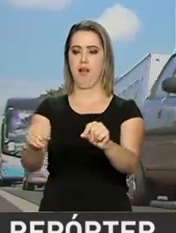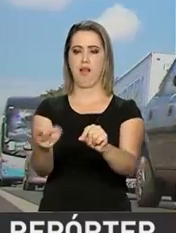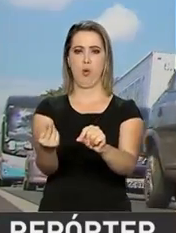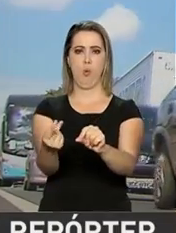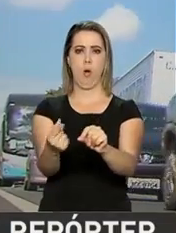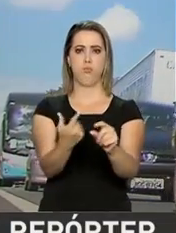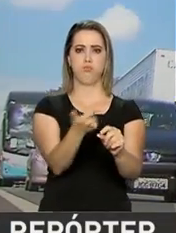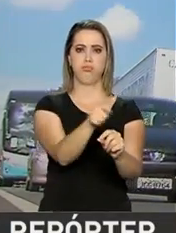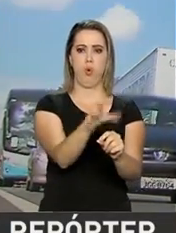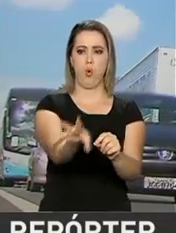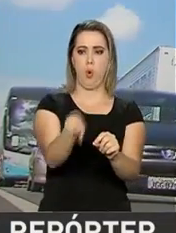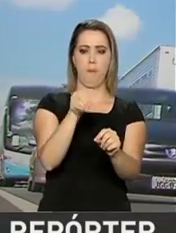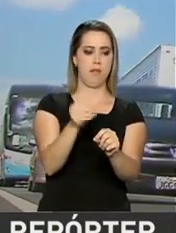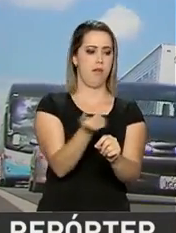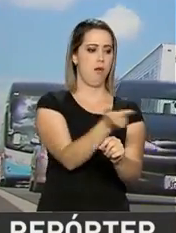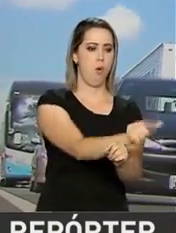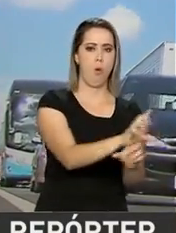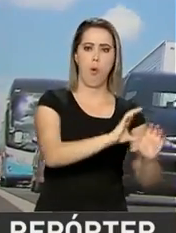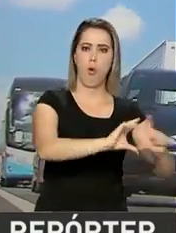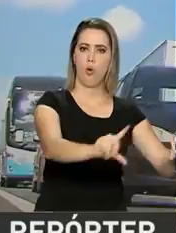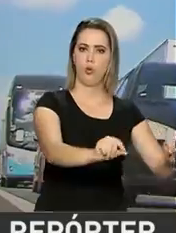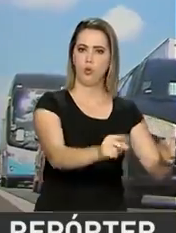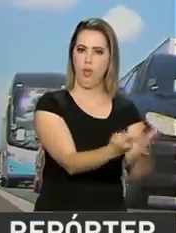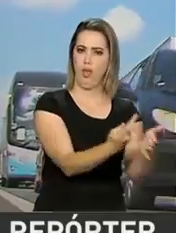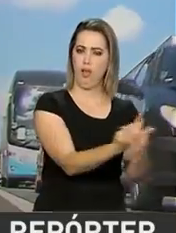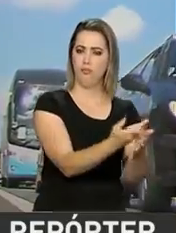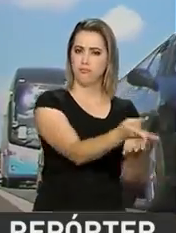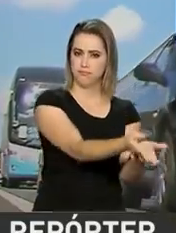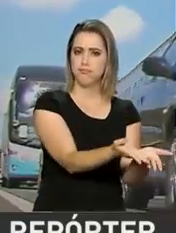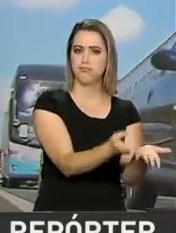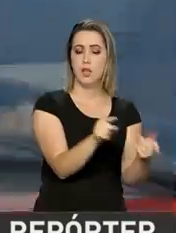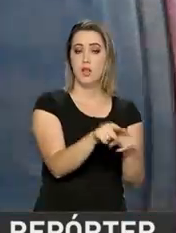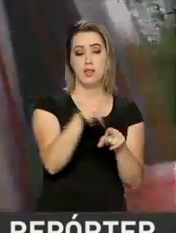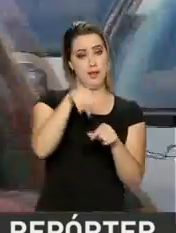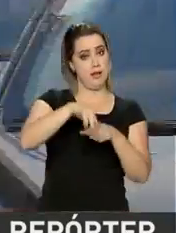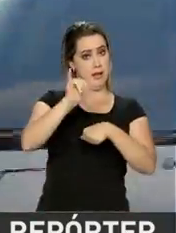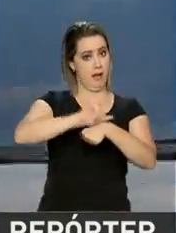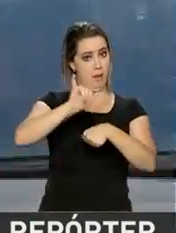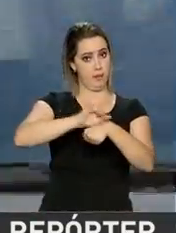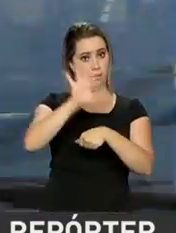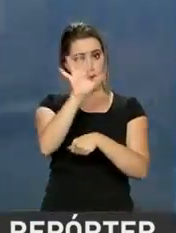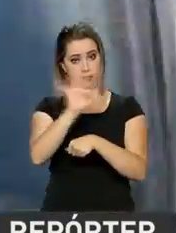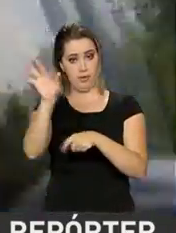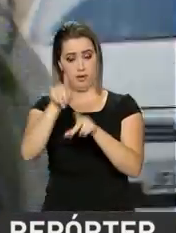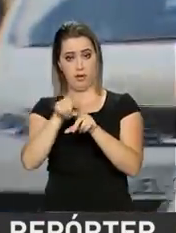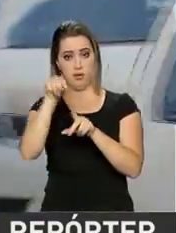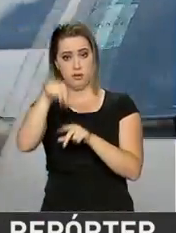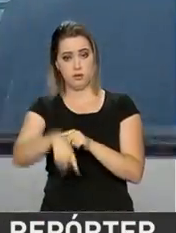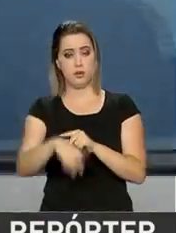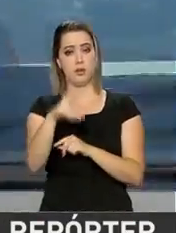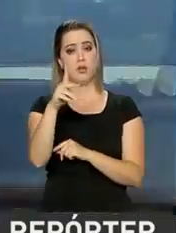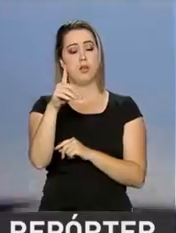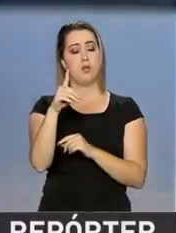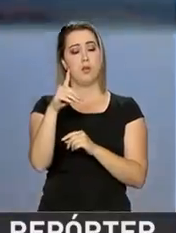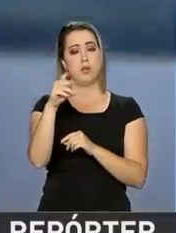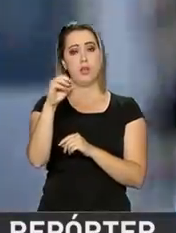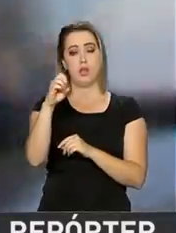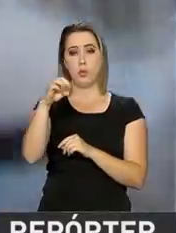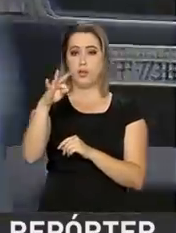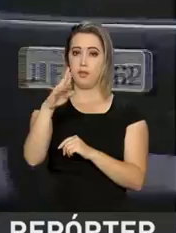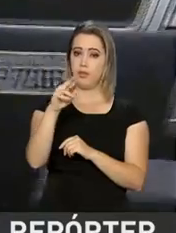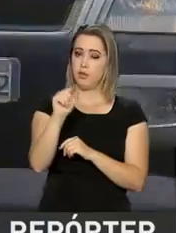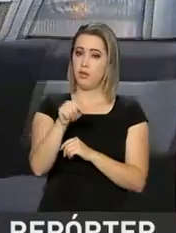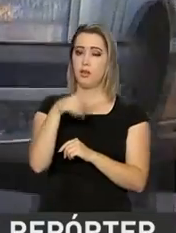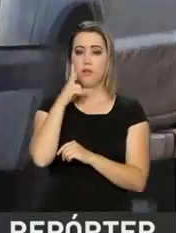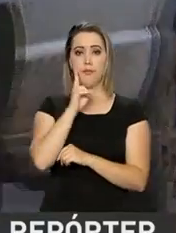para se ter uma idéia só na capital do país apenas no ano passado o departamento de trânsito do distrito federal registrou